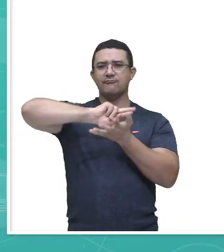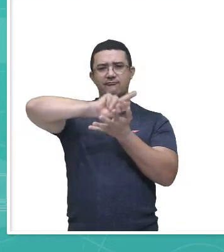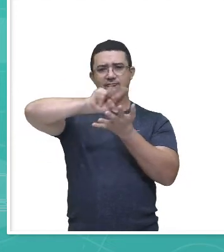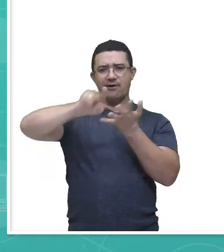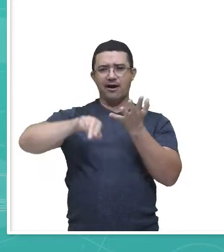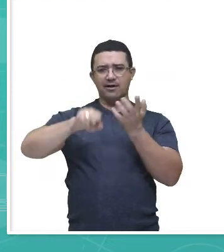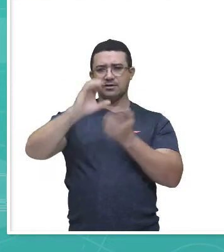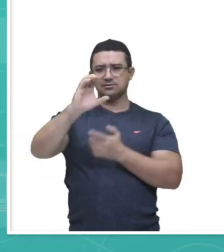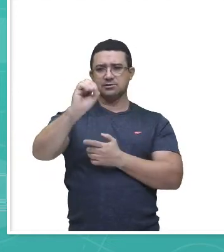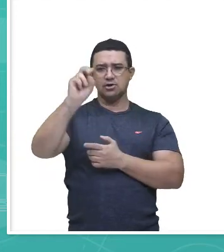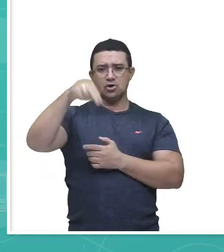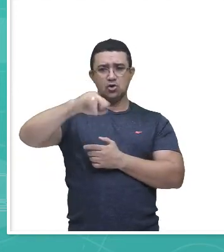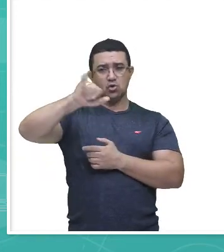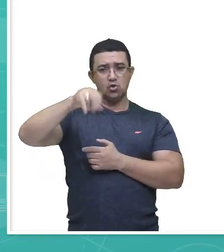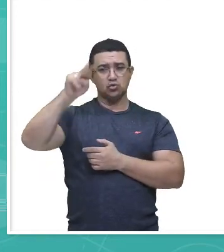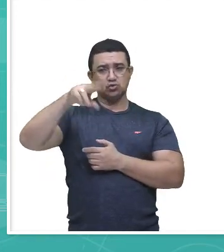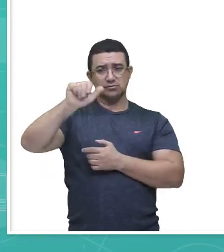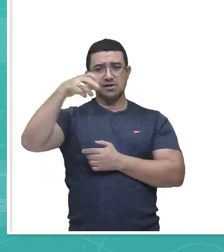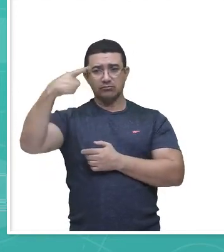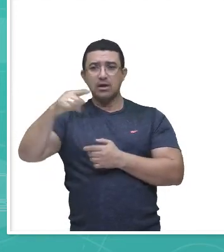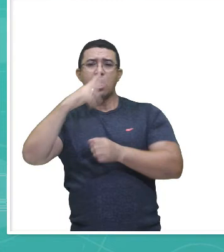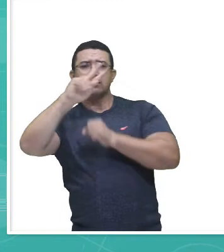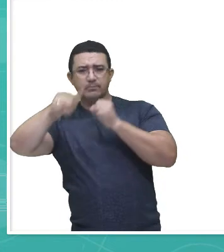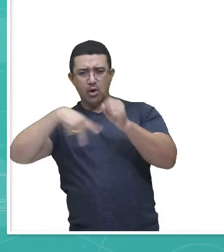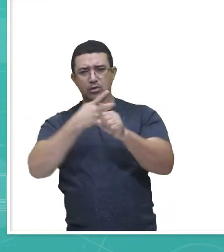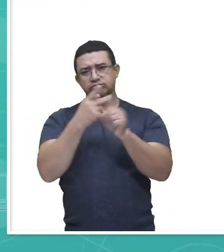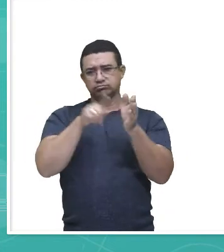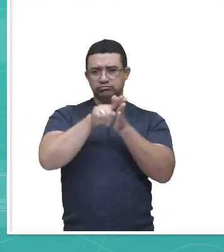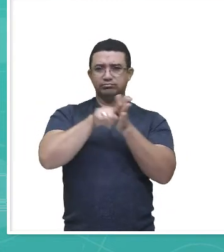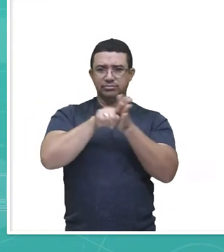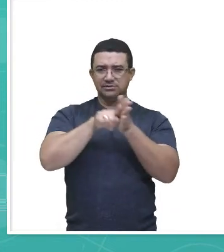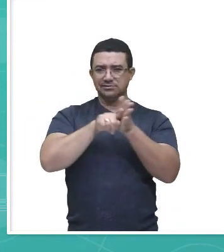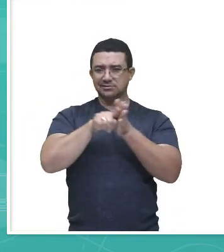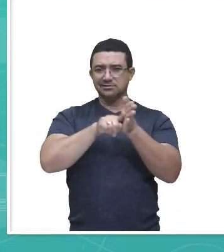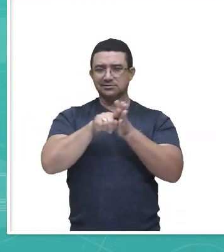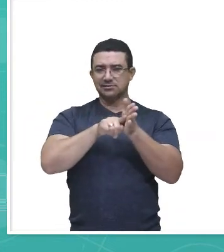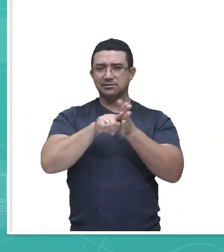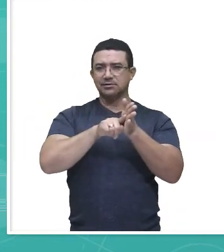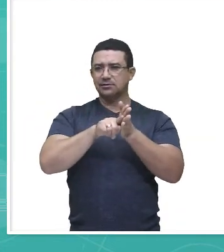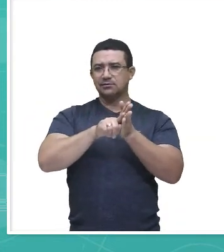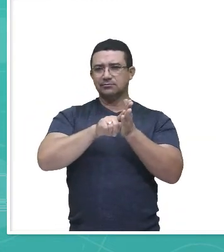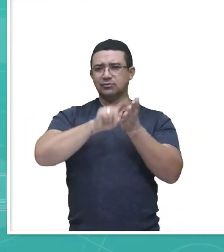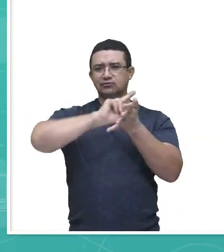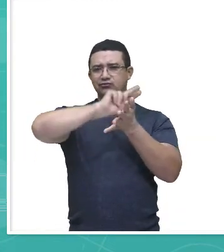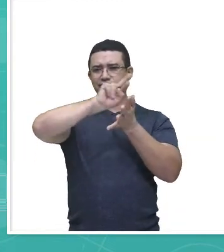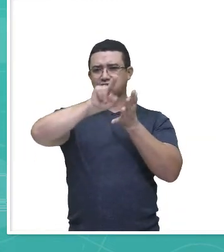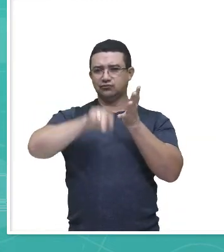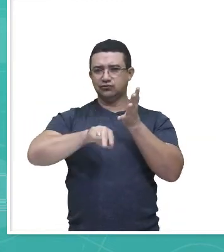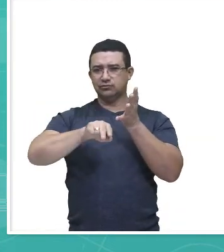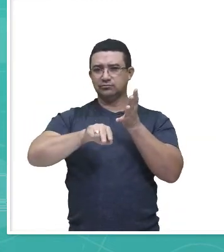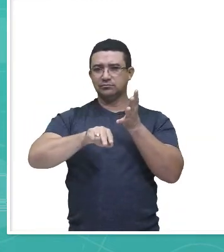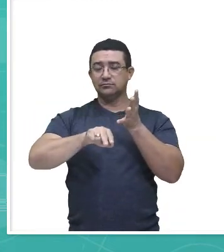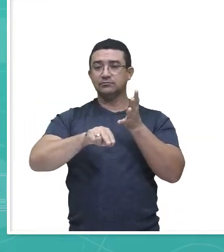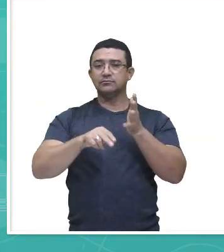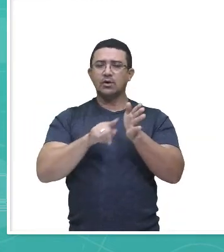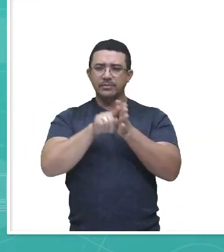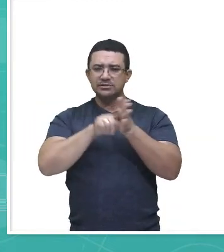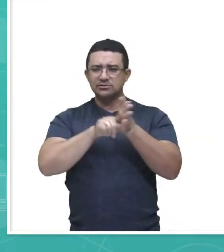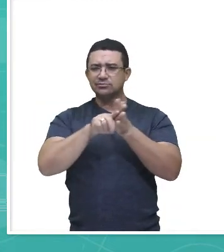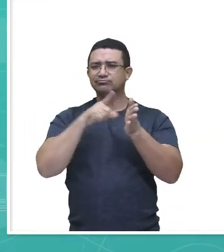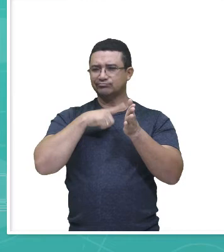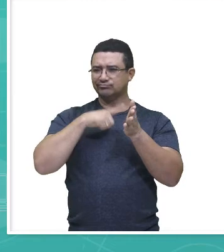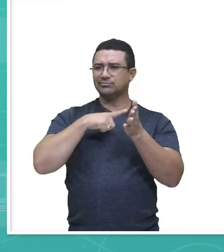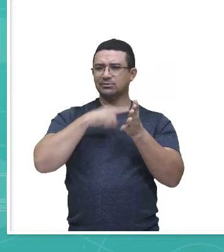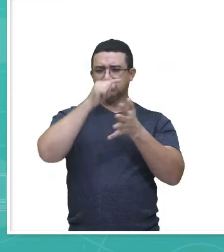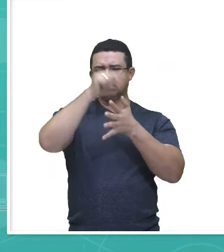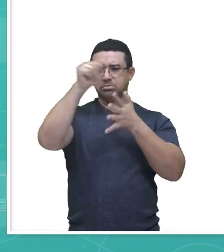pode até pesquisar, né, as conjunções coordenativas. Então, você vai lá e procura e vê que tem várias,